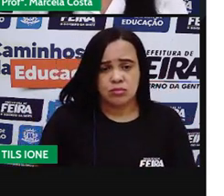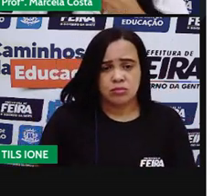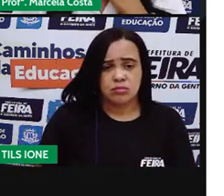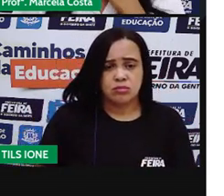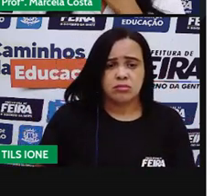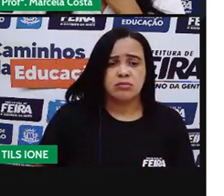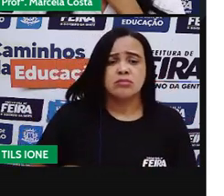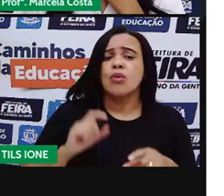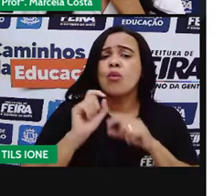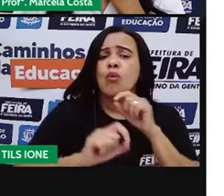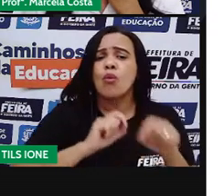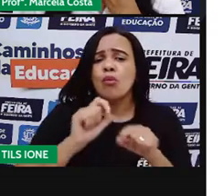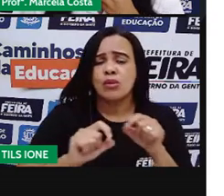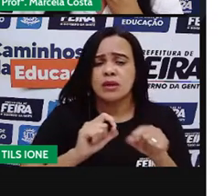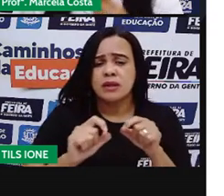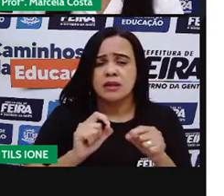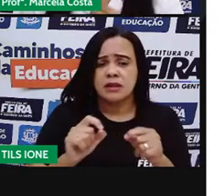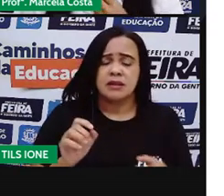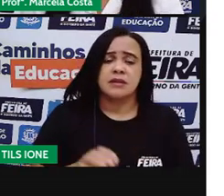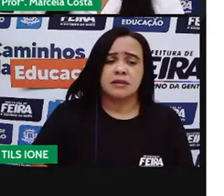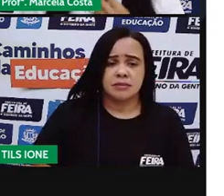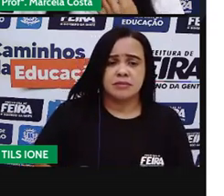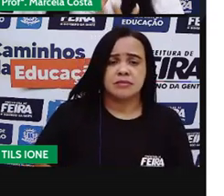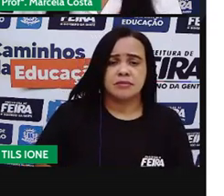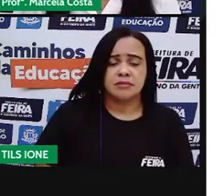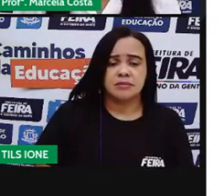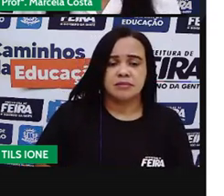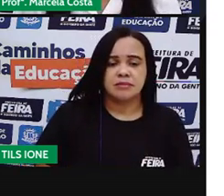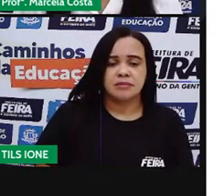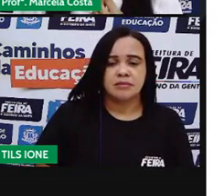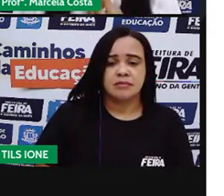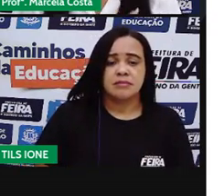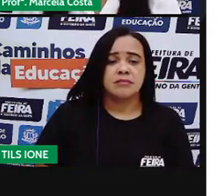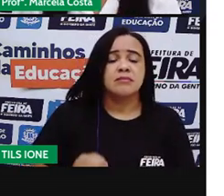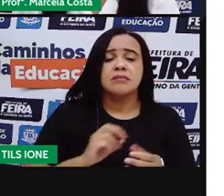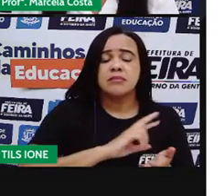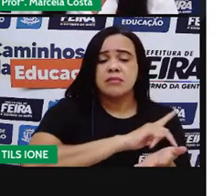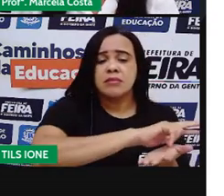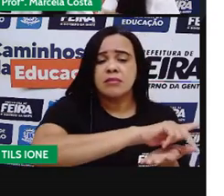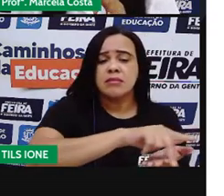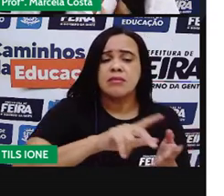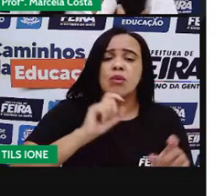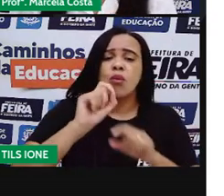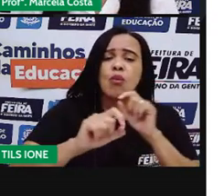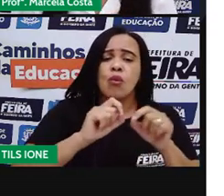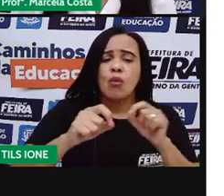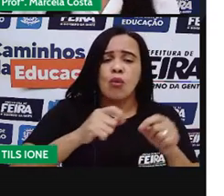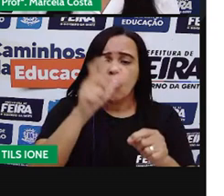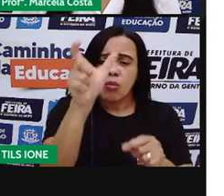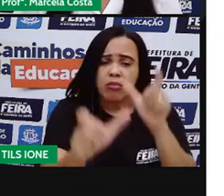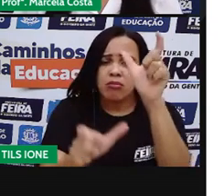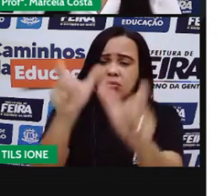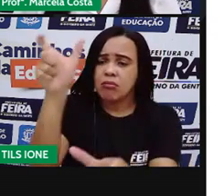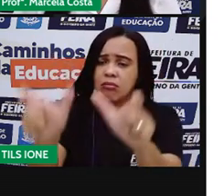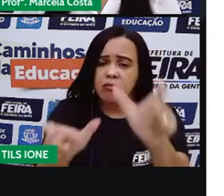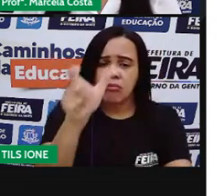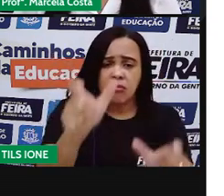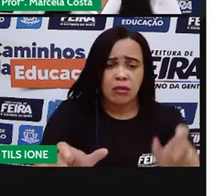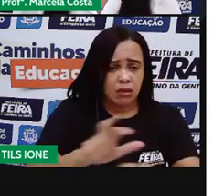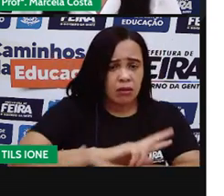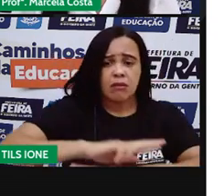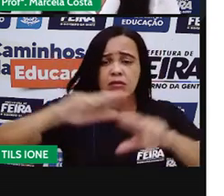são elementos que os tornam únicos, especiais, diferentes uns dos